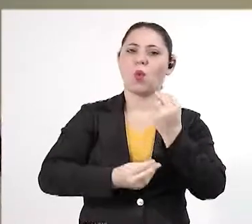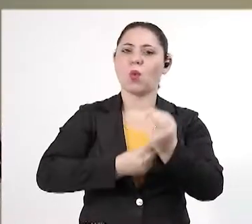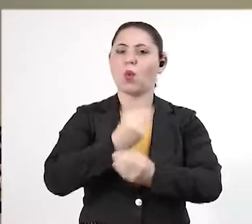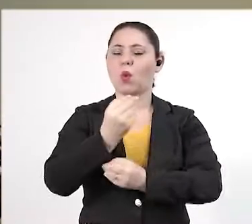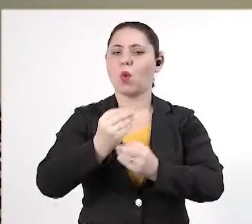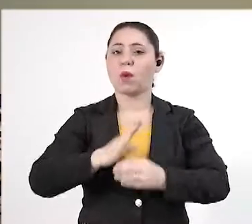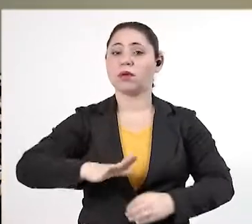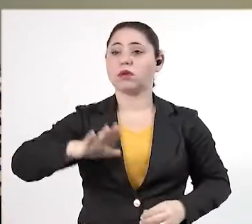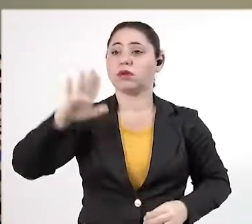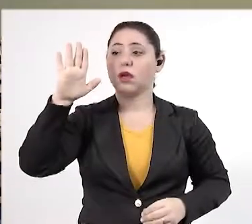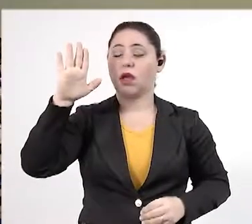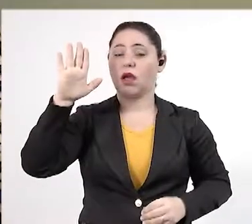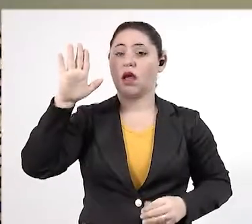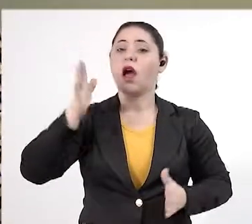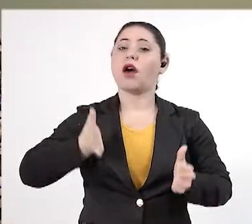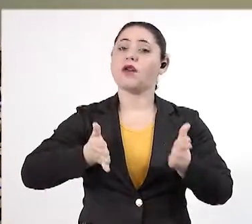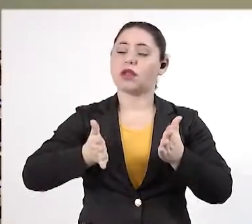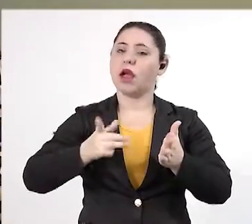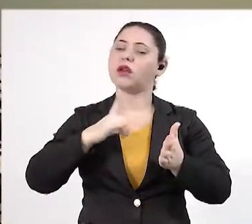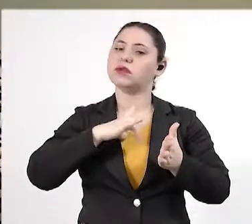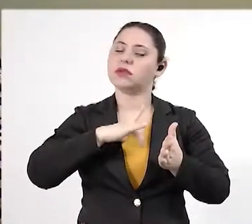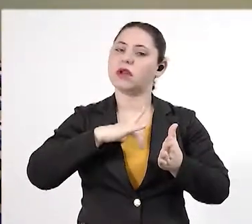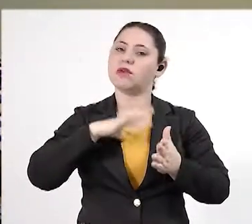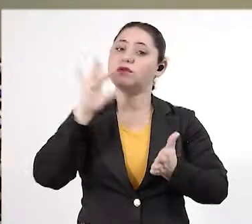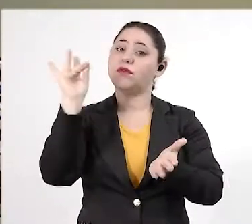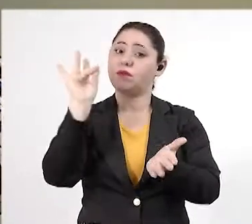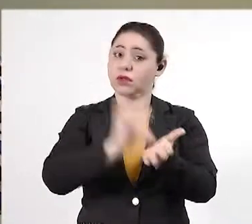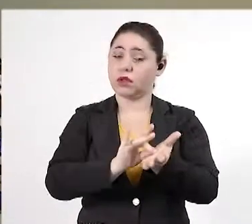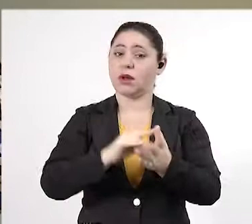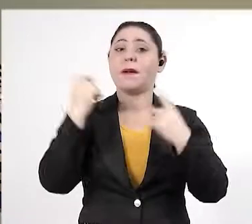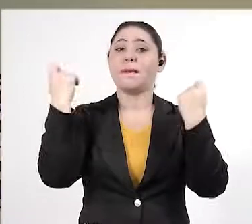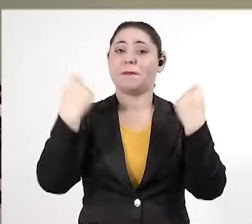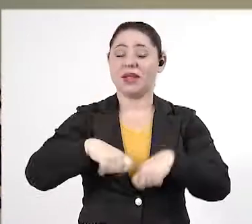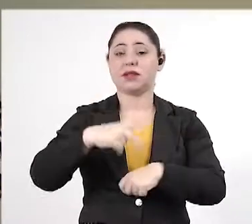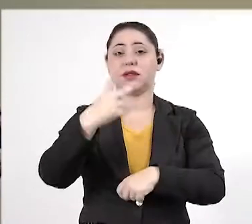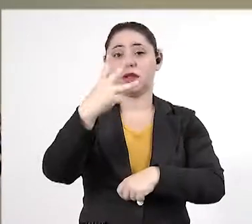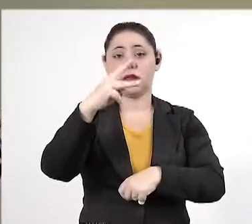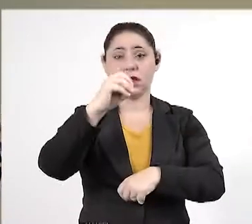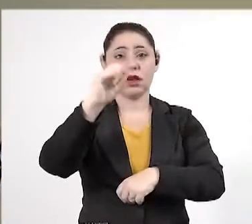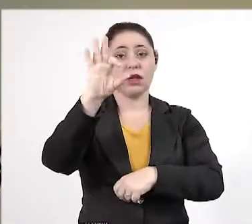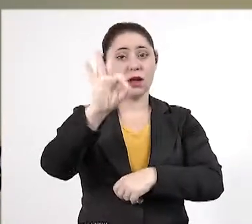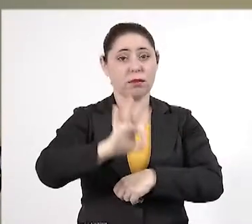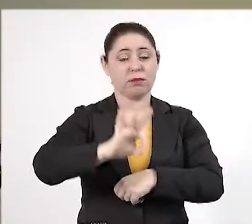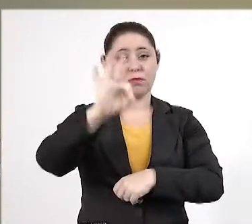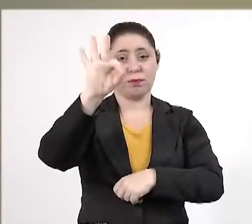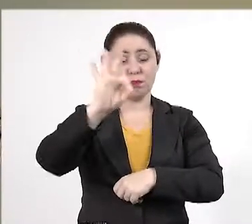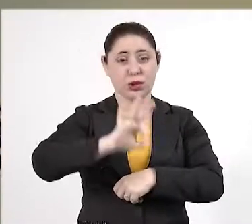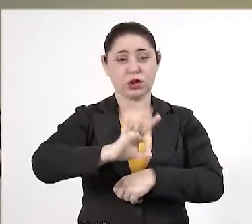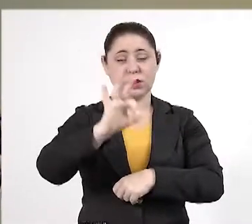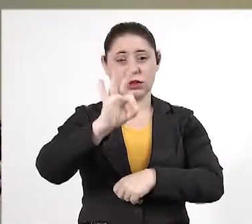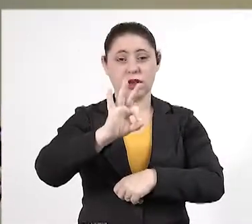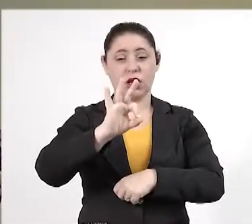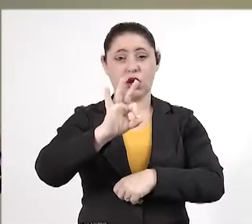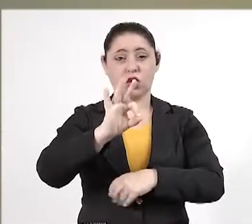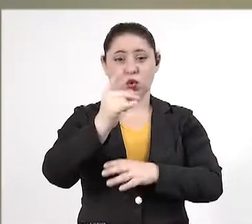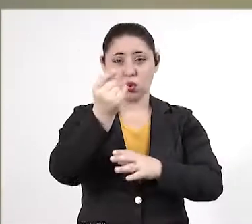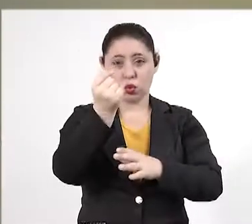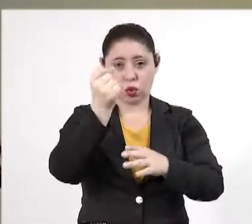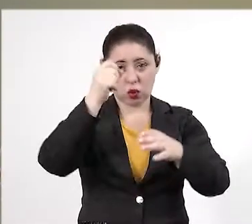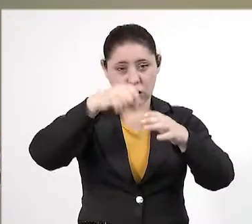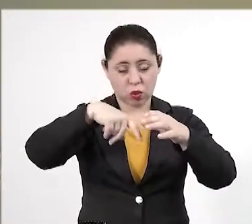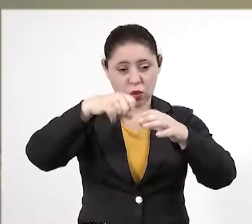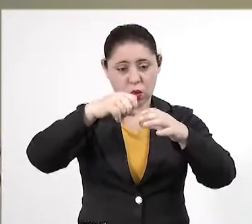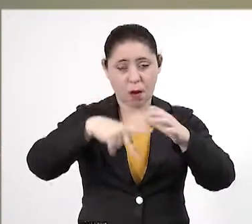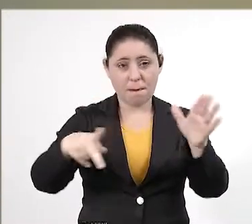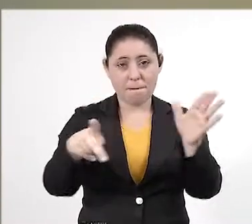essas candidaturas sejam viáveis. Então, vai ter que destinar 30% do